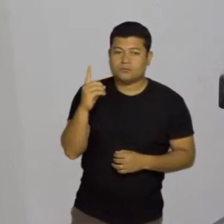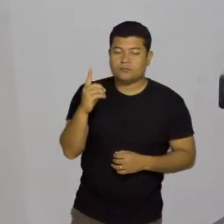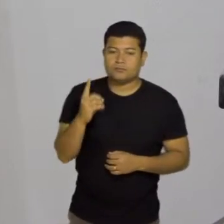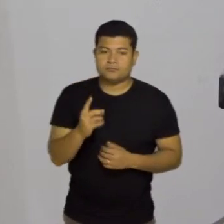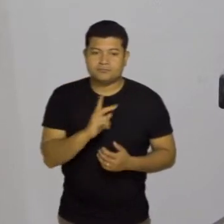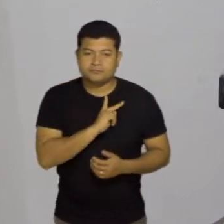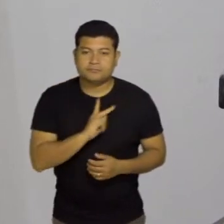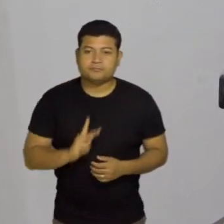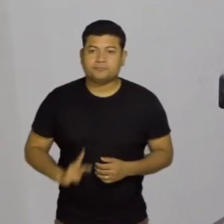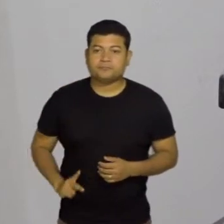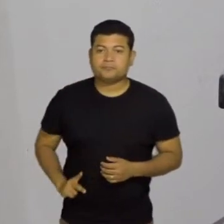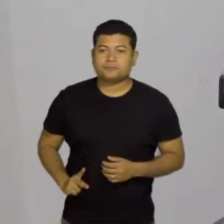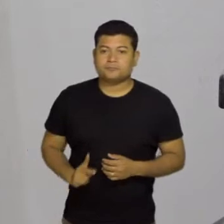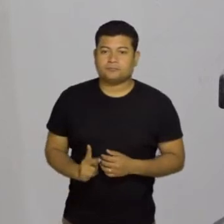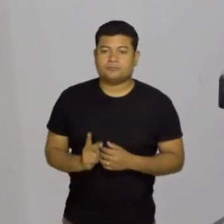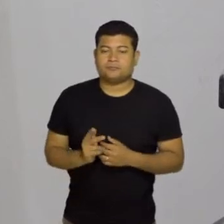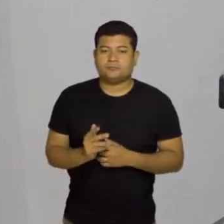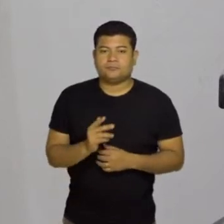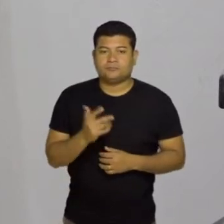presidente Mauro Nadal,